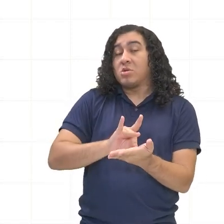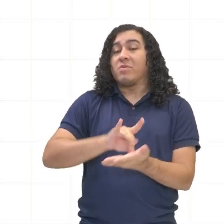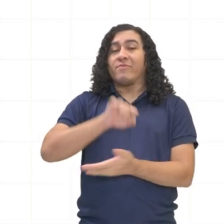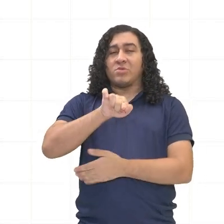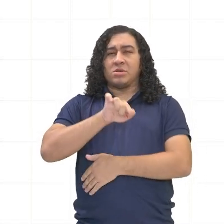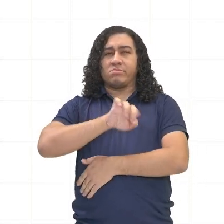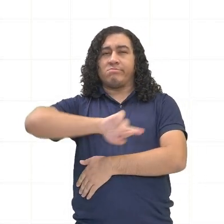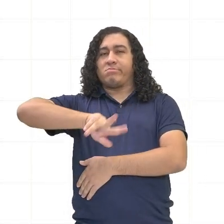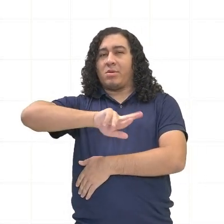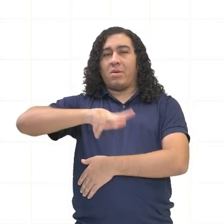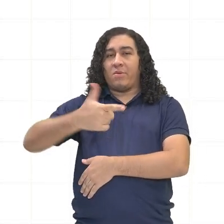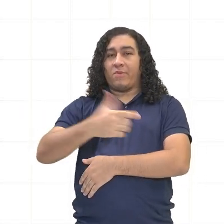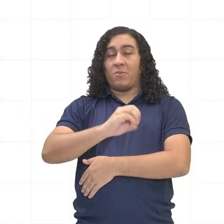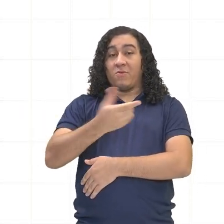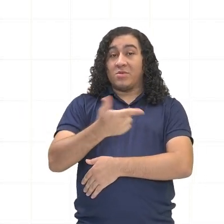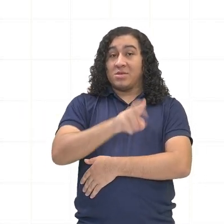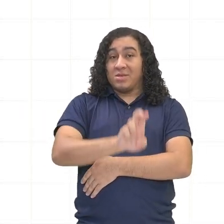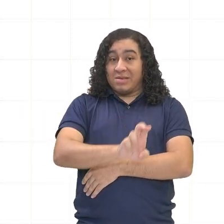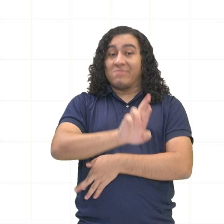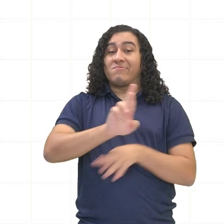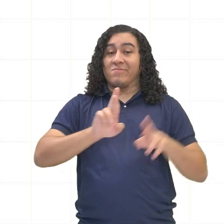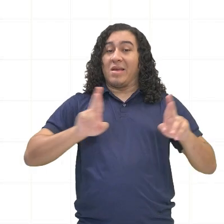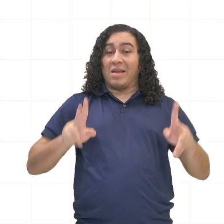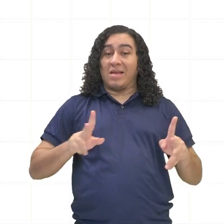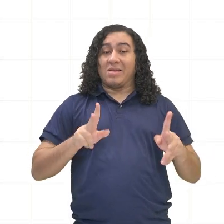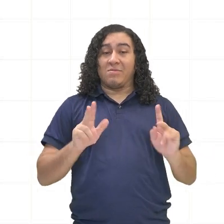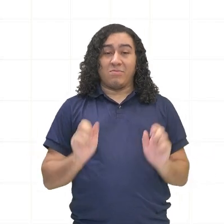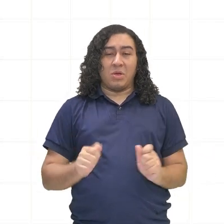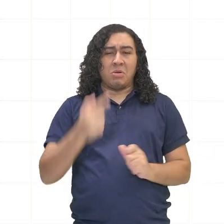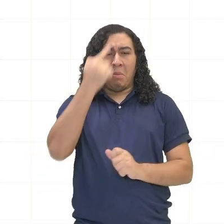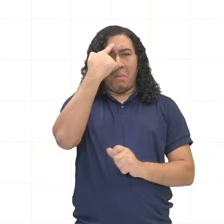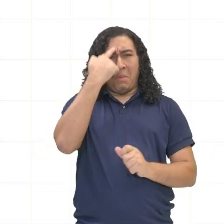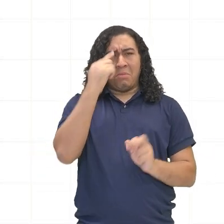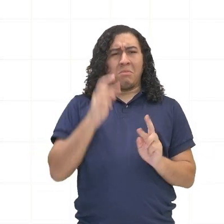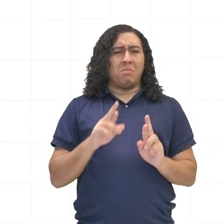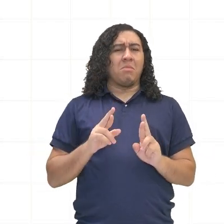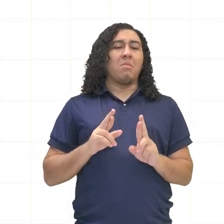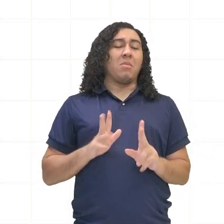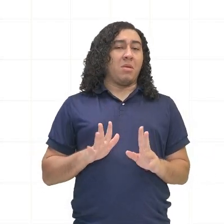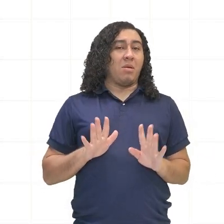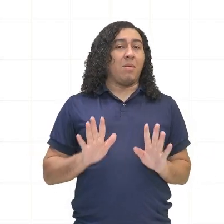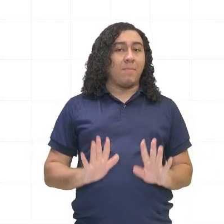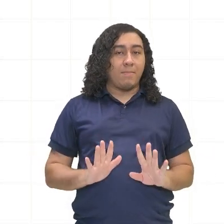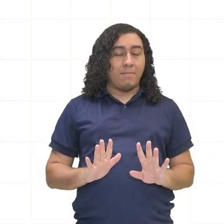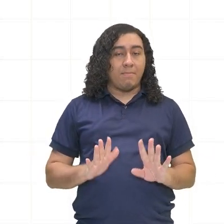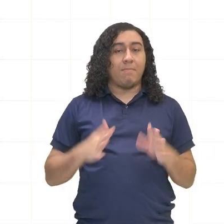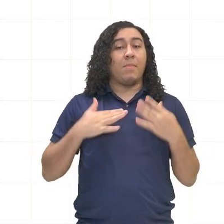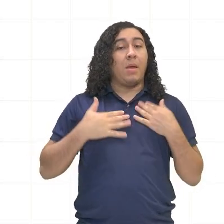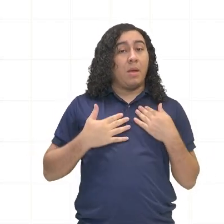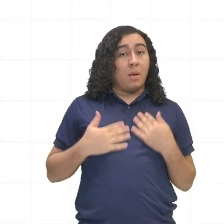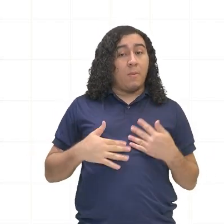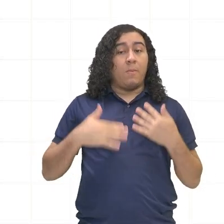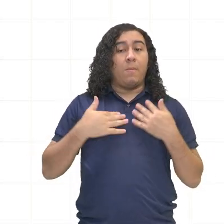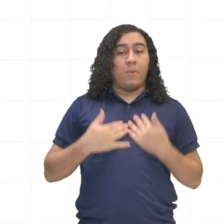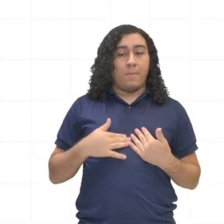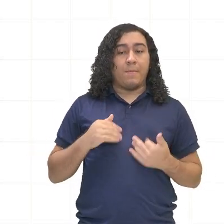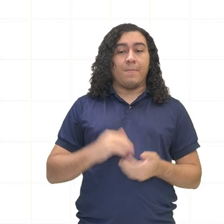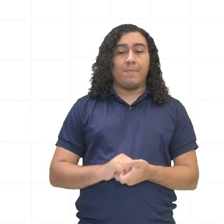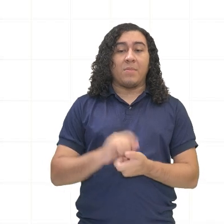de 2025. Isso pode te assustar, mas é o quê? É